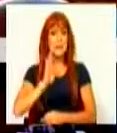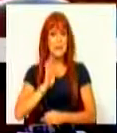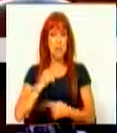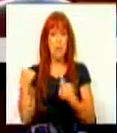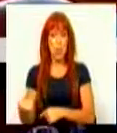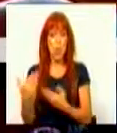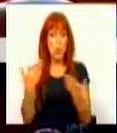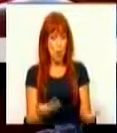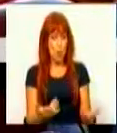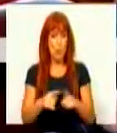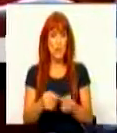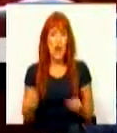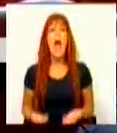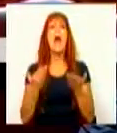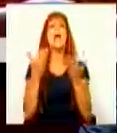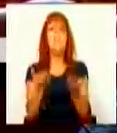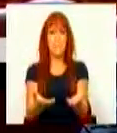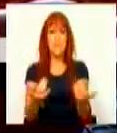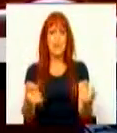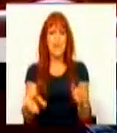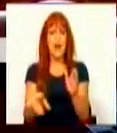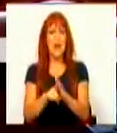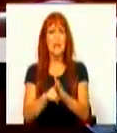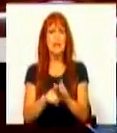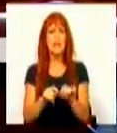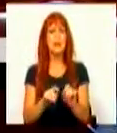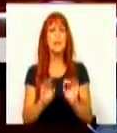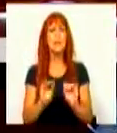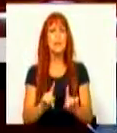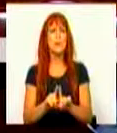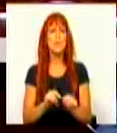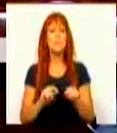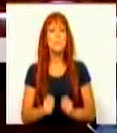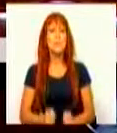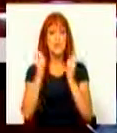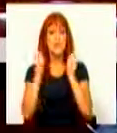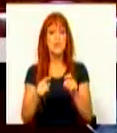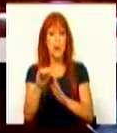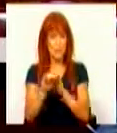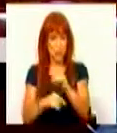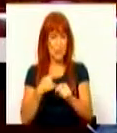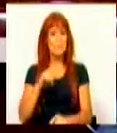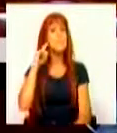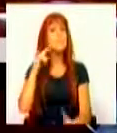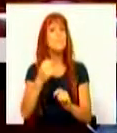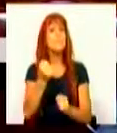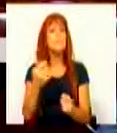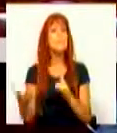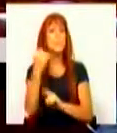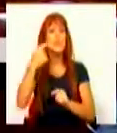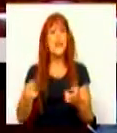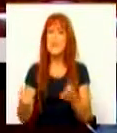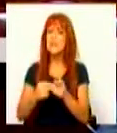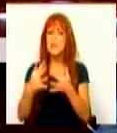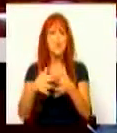aqui hoje vos apresentamos é uma lei de programação de investimento com vista à satisfação das necessidades